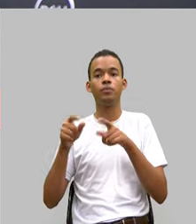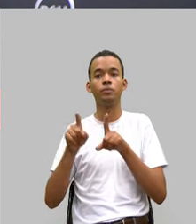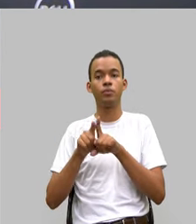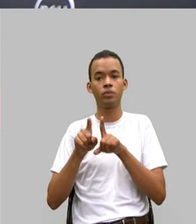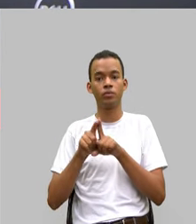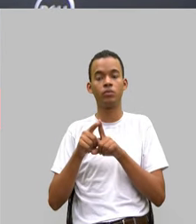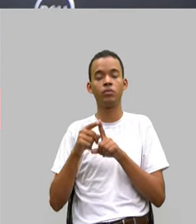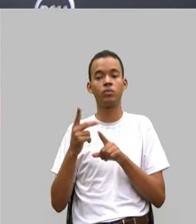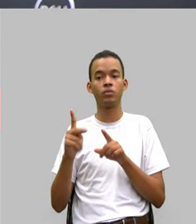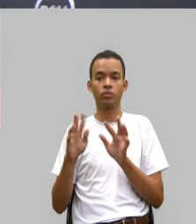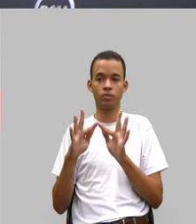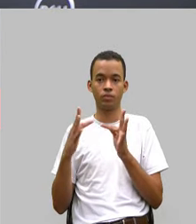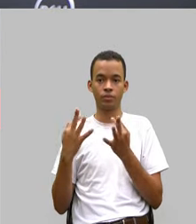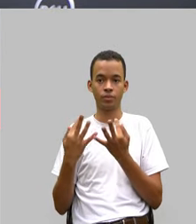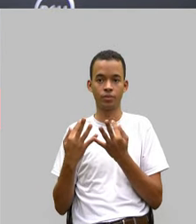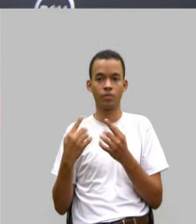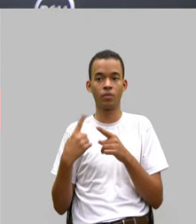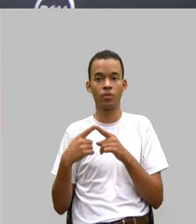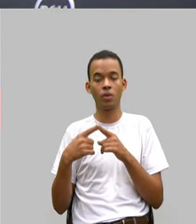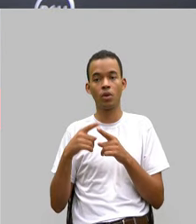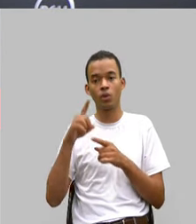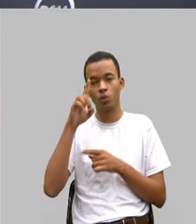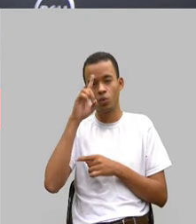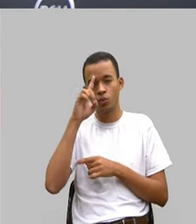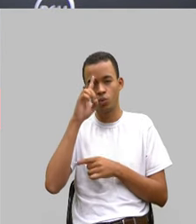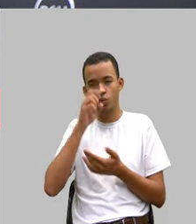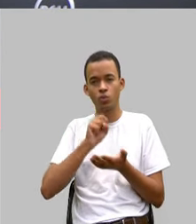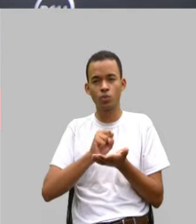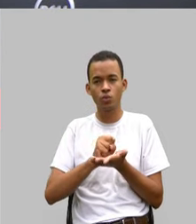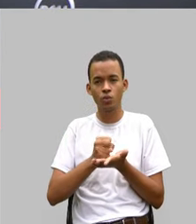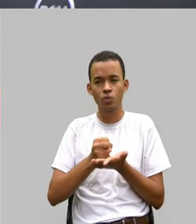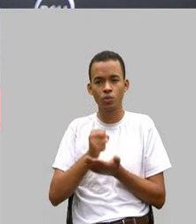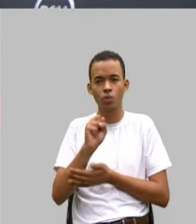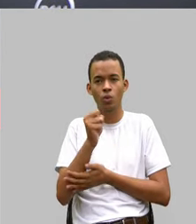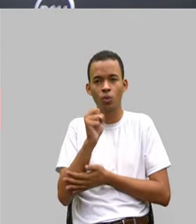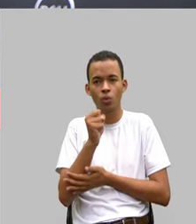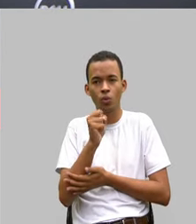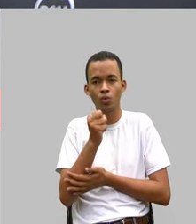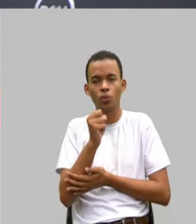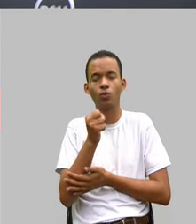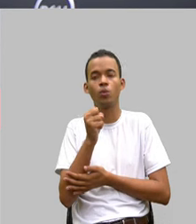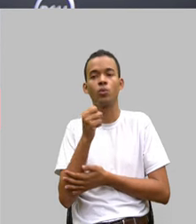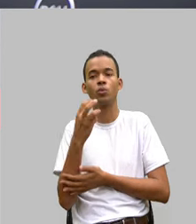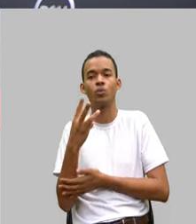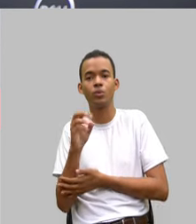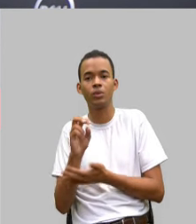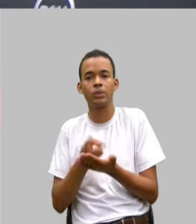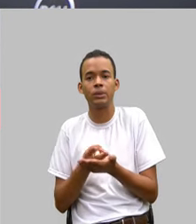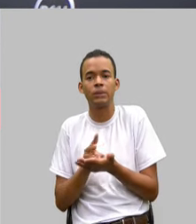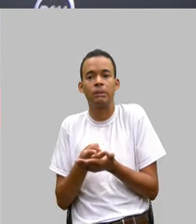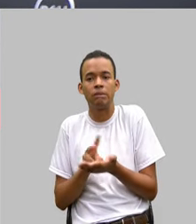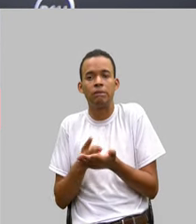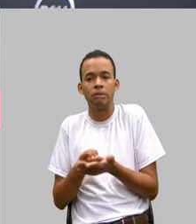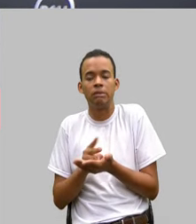pensa de 8 a 30 Convenções por dia essa família não tem vida né então esse era o estado dele